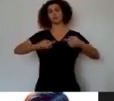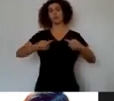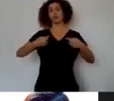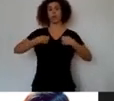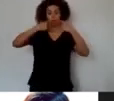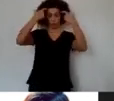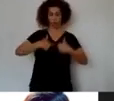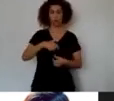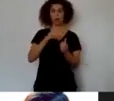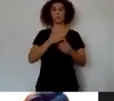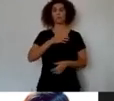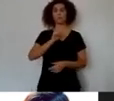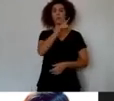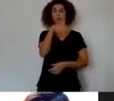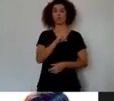né?